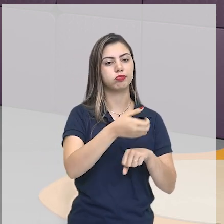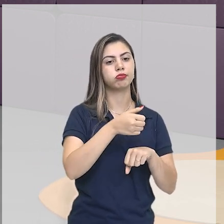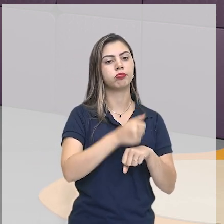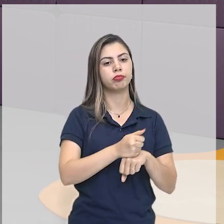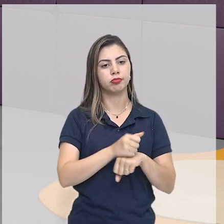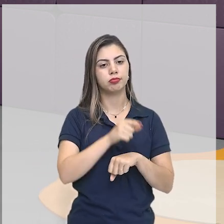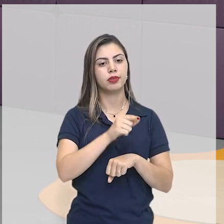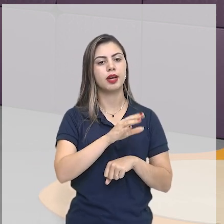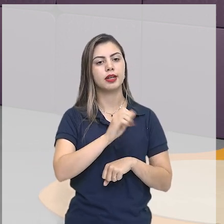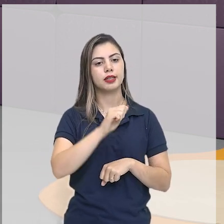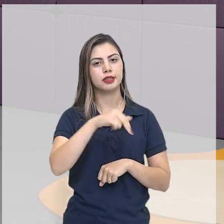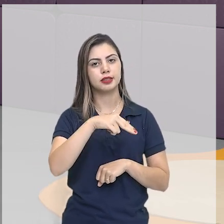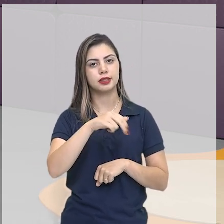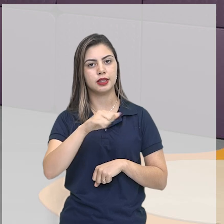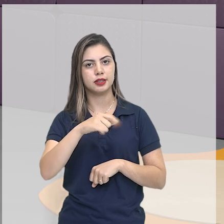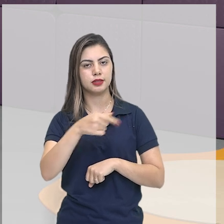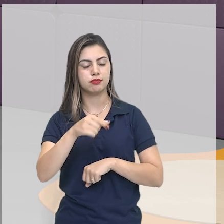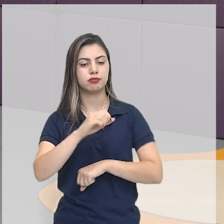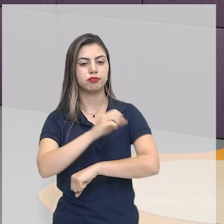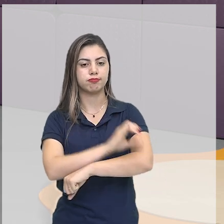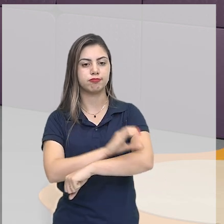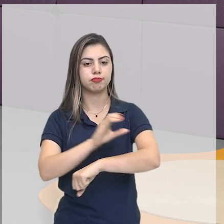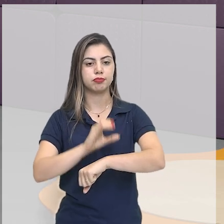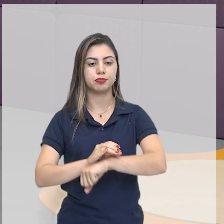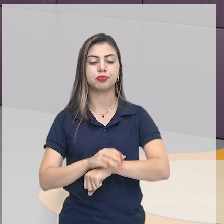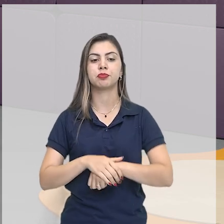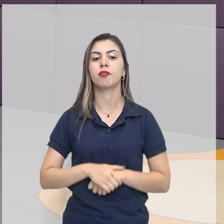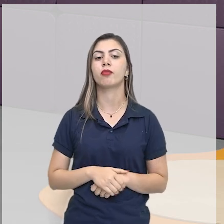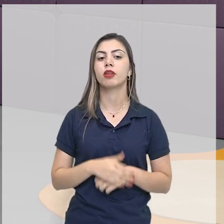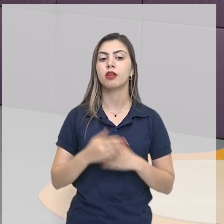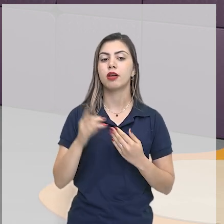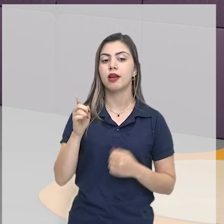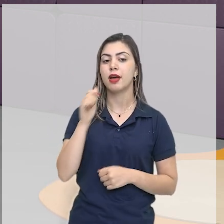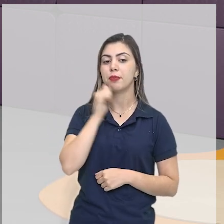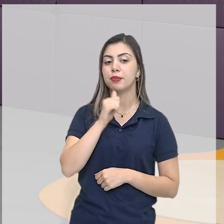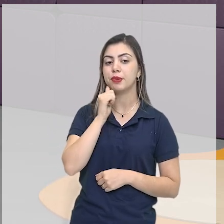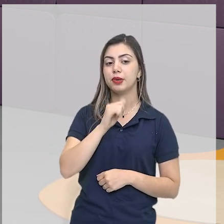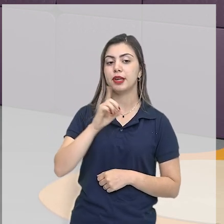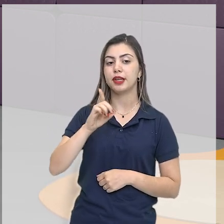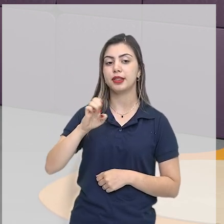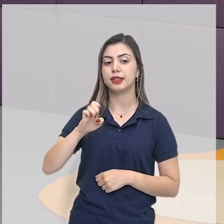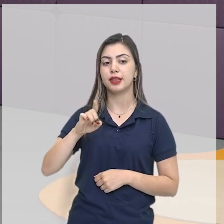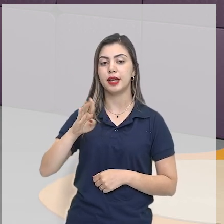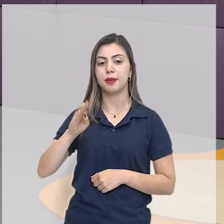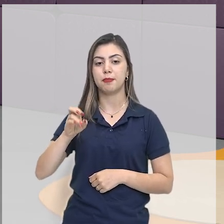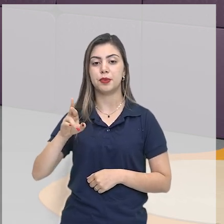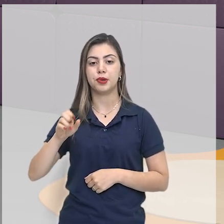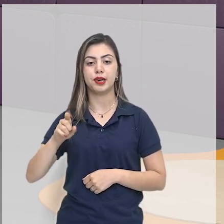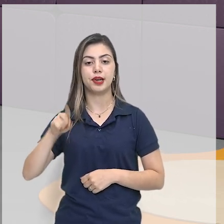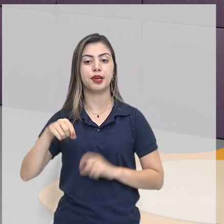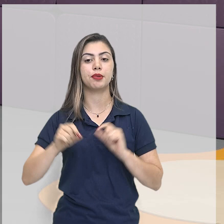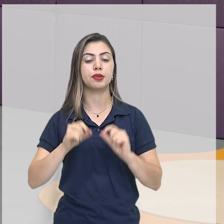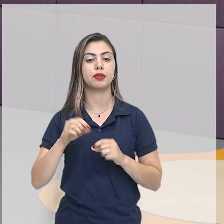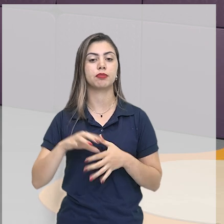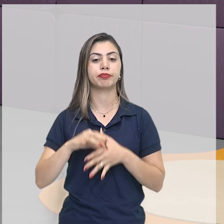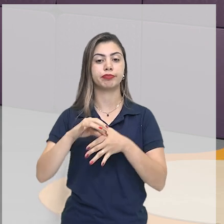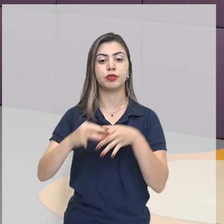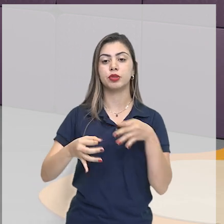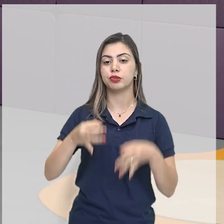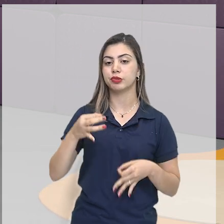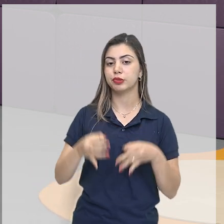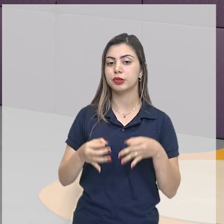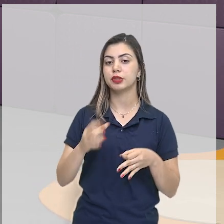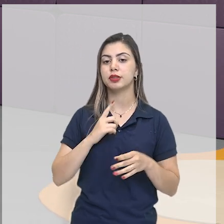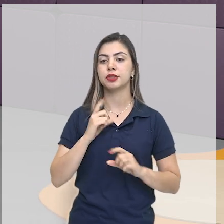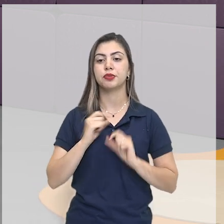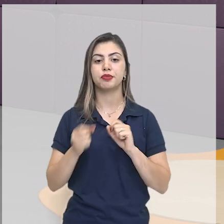Débora foi uma juíza que liderou os hebreus na vitória sobre os cananeus. Sansão já